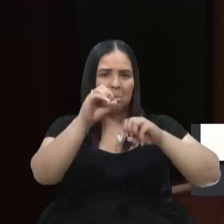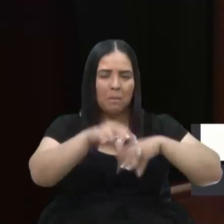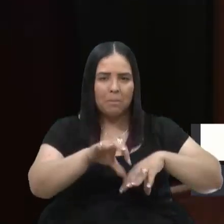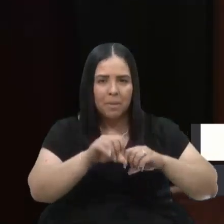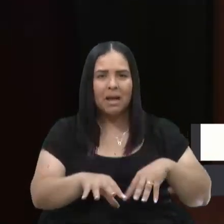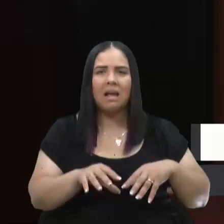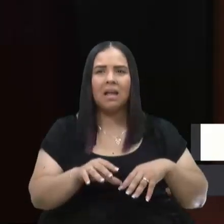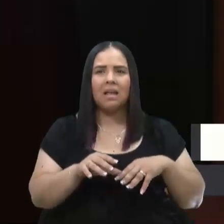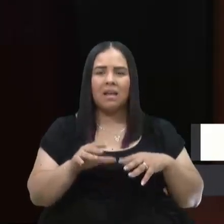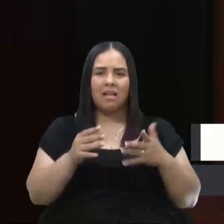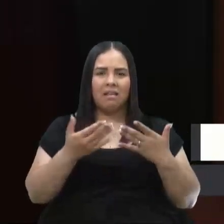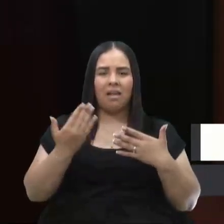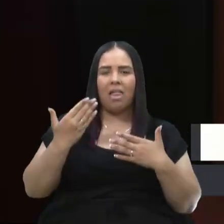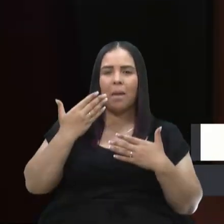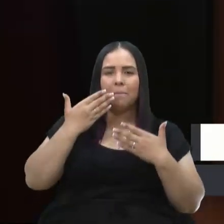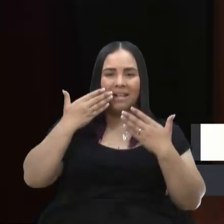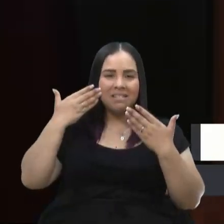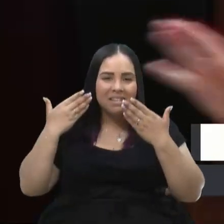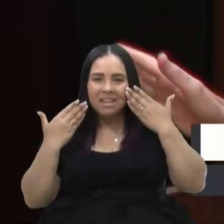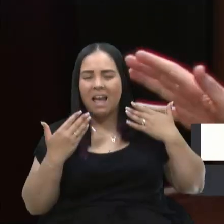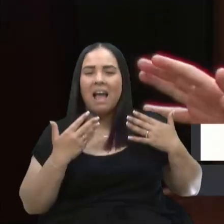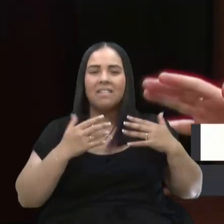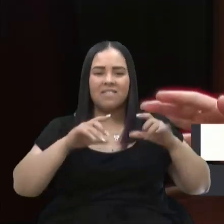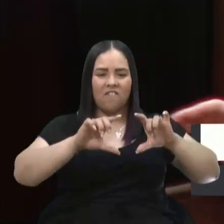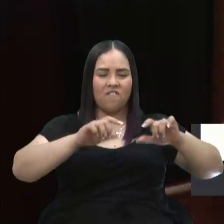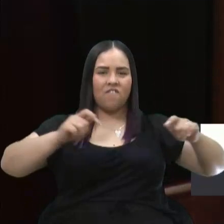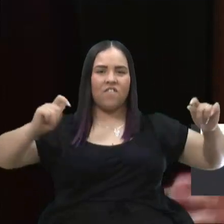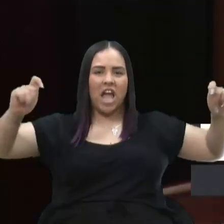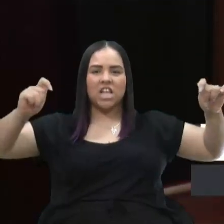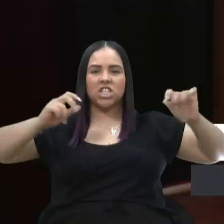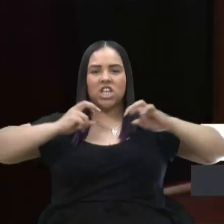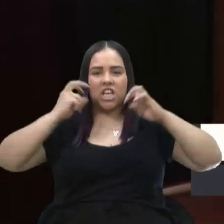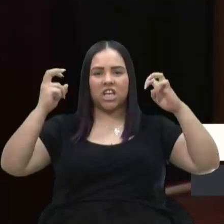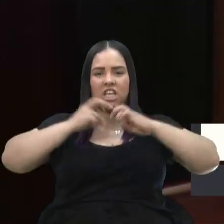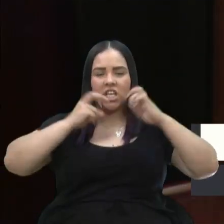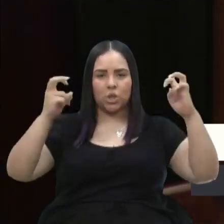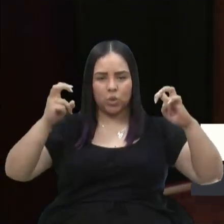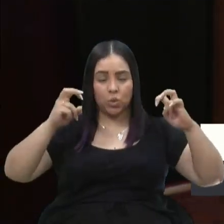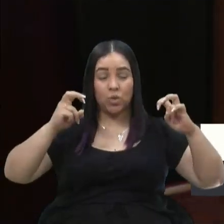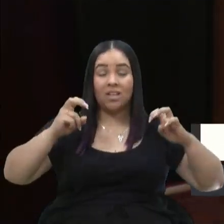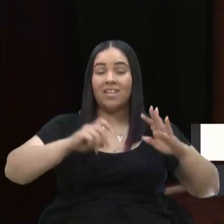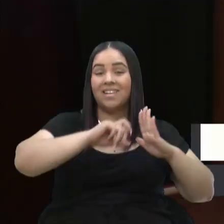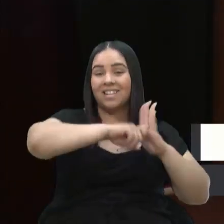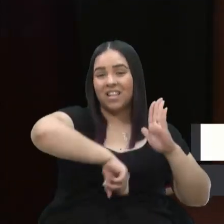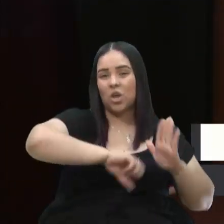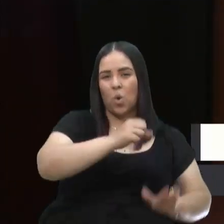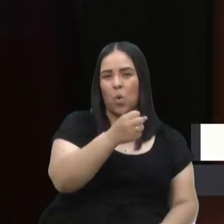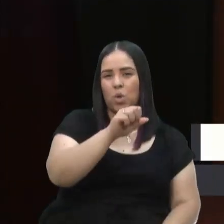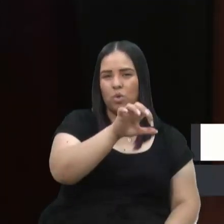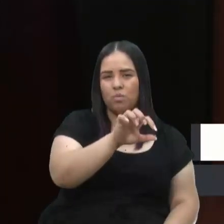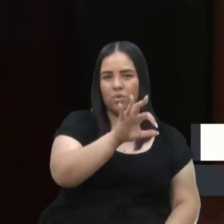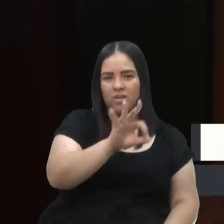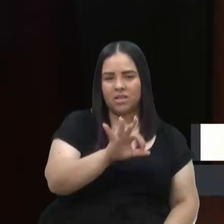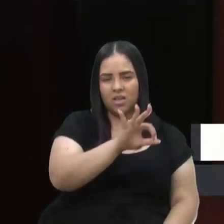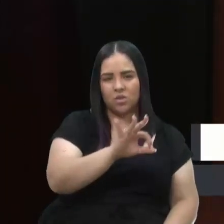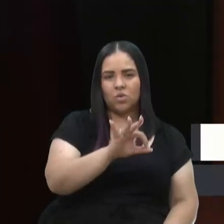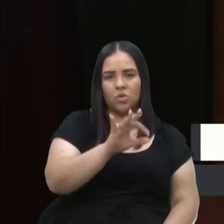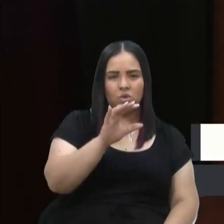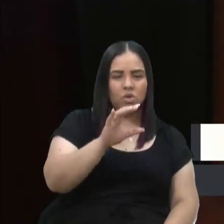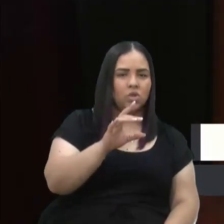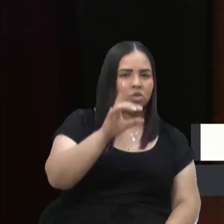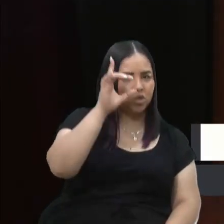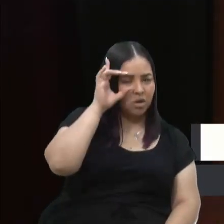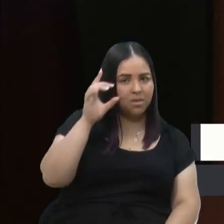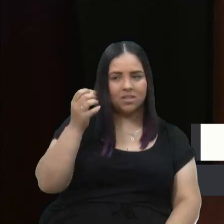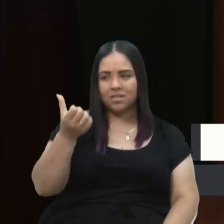cara pintada, e faixa, e grito, e o Armagedon. Taxa de analfabetismo, 8% governo Dilma, 6,6%